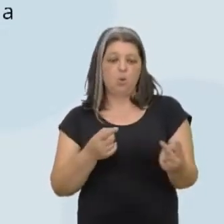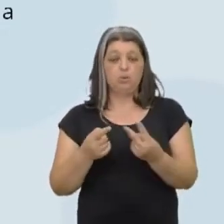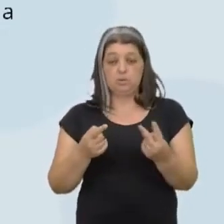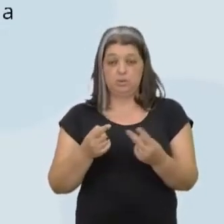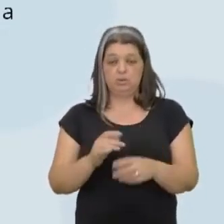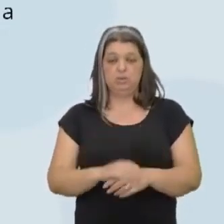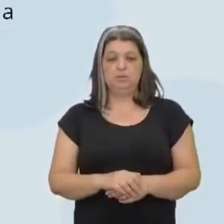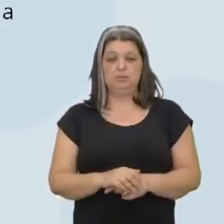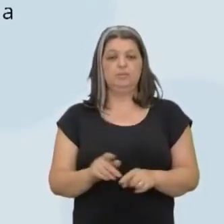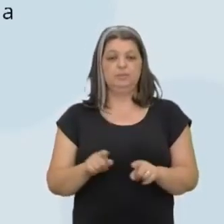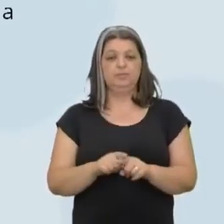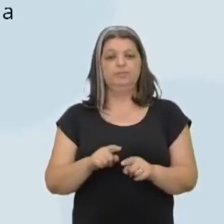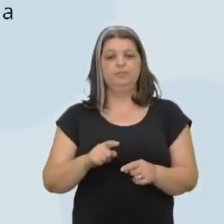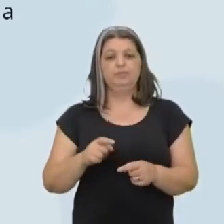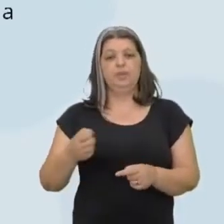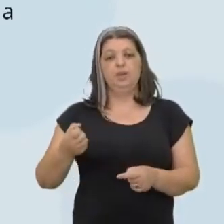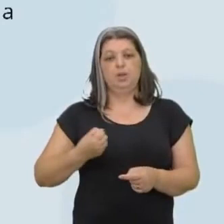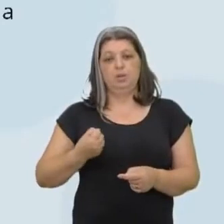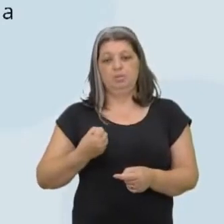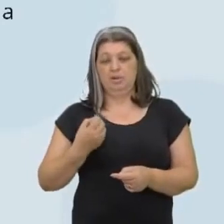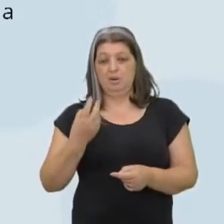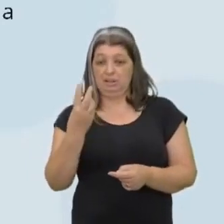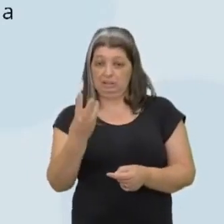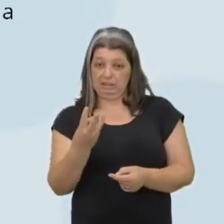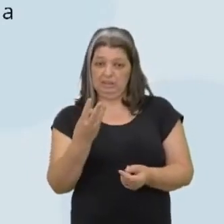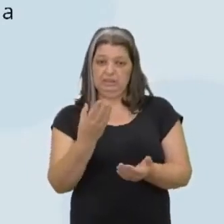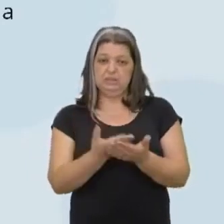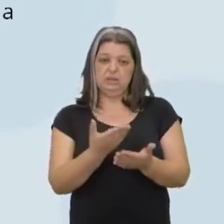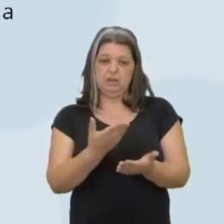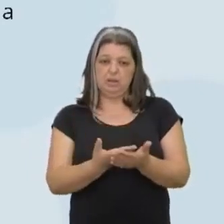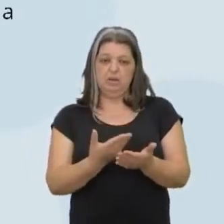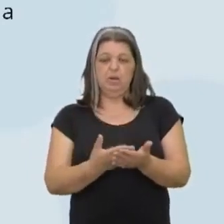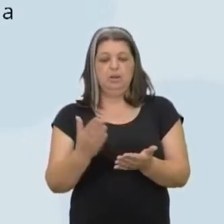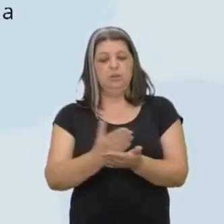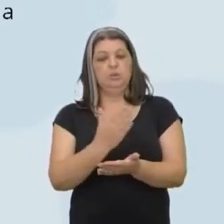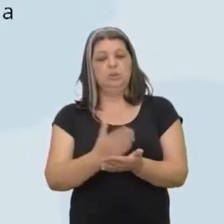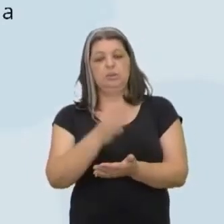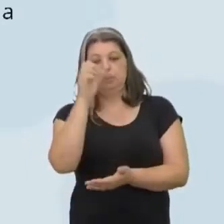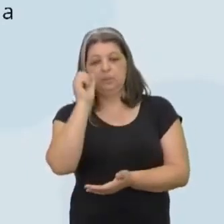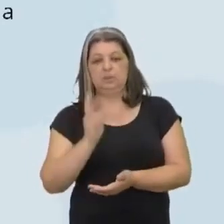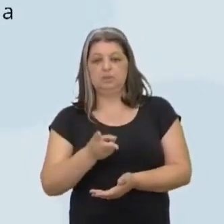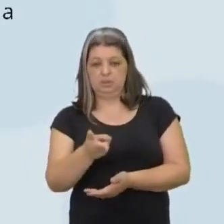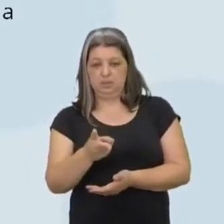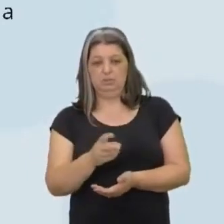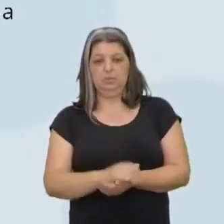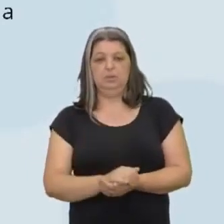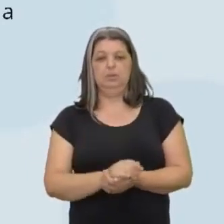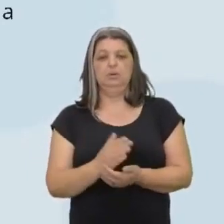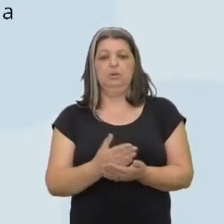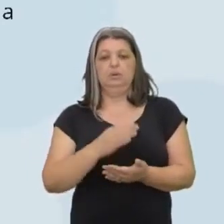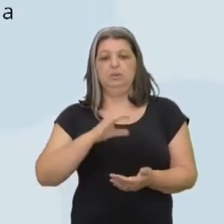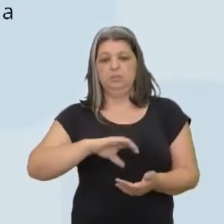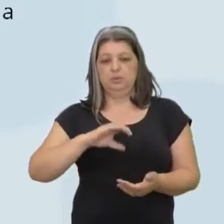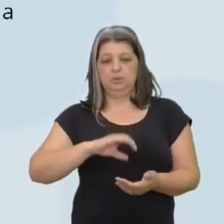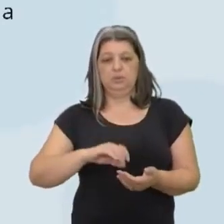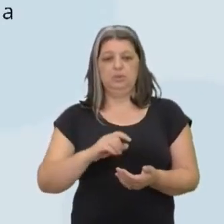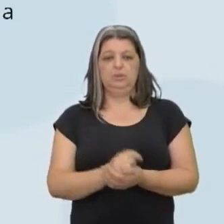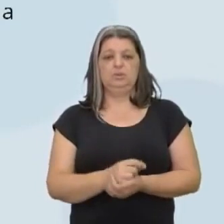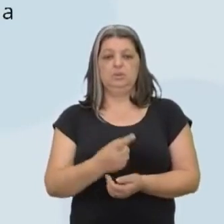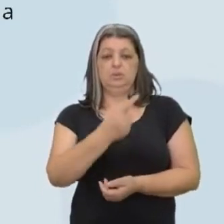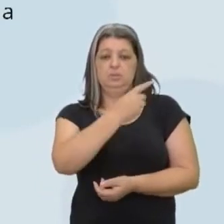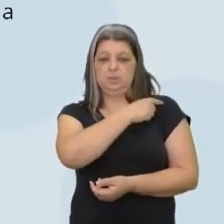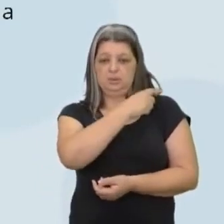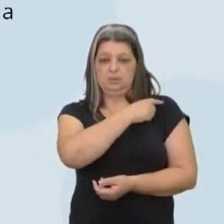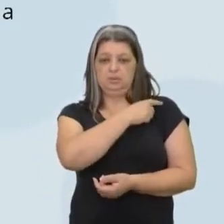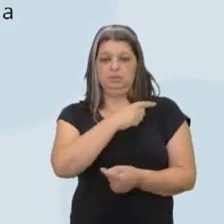Aí está aí a aula 3 hoje, né, do caderno Aprender Sempre, Língua Portuguesa, primeira série do ensino médio, volume 3,